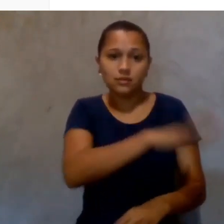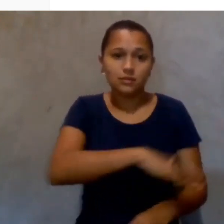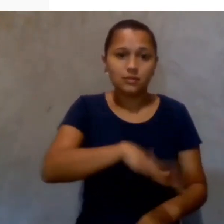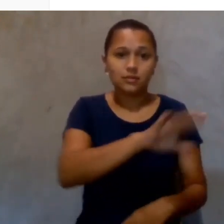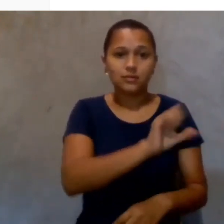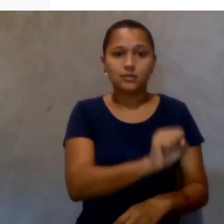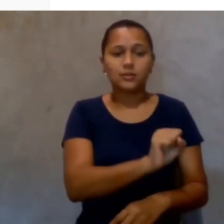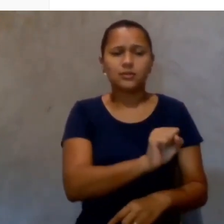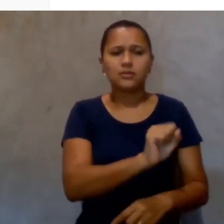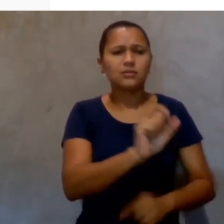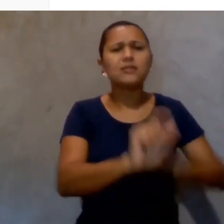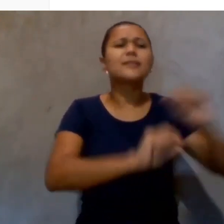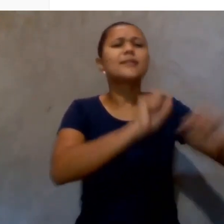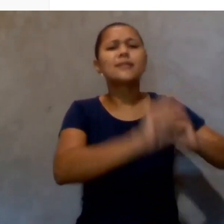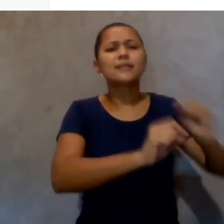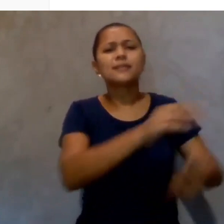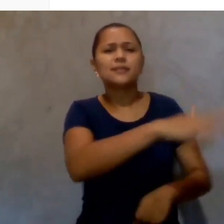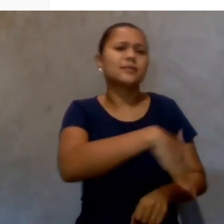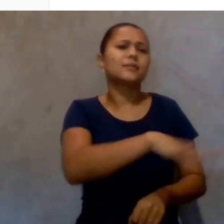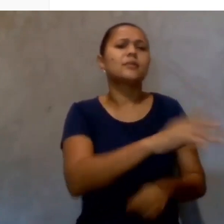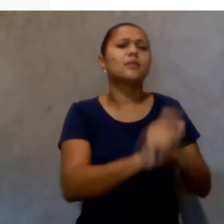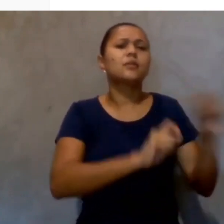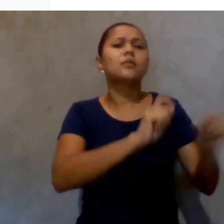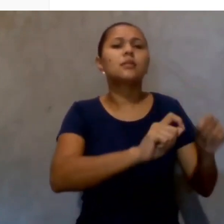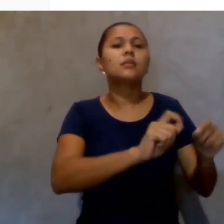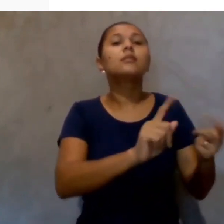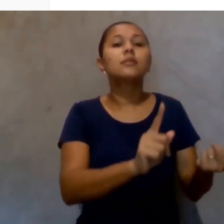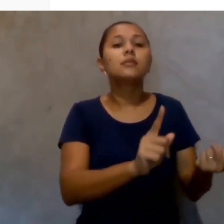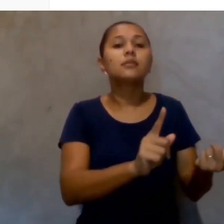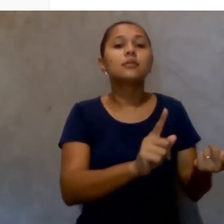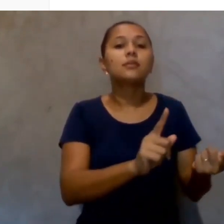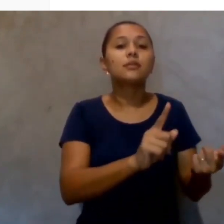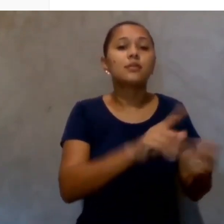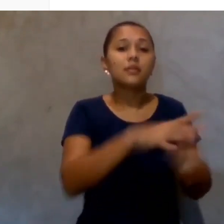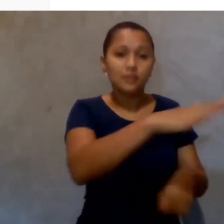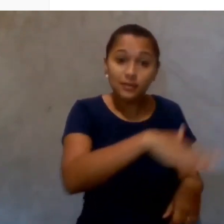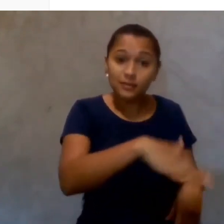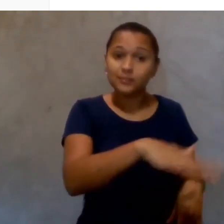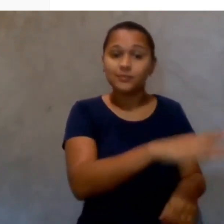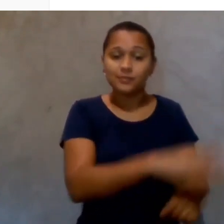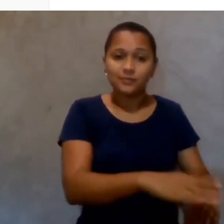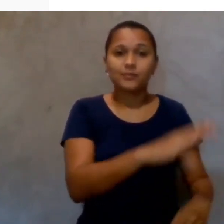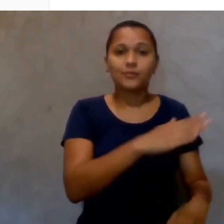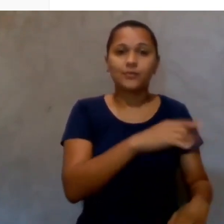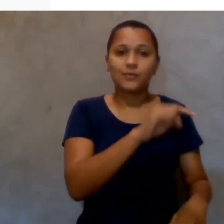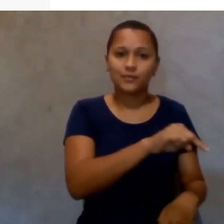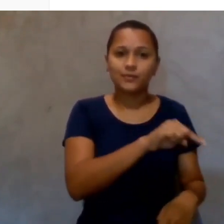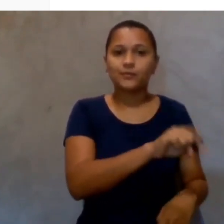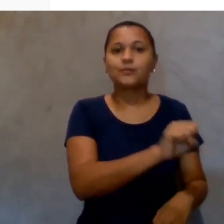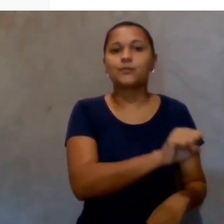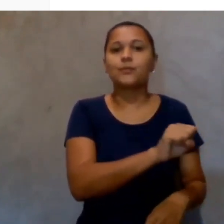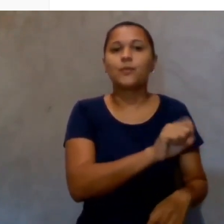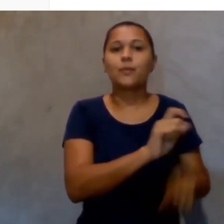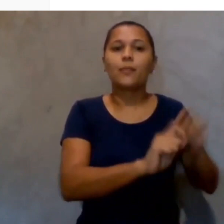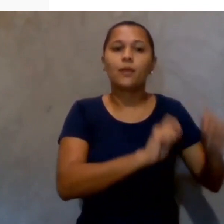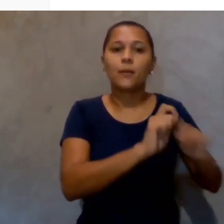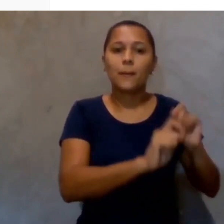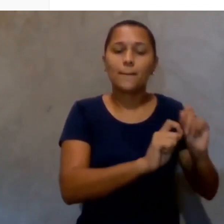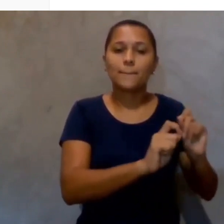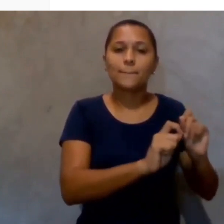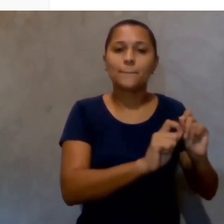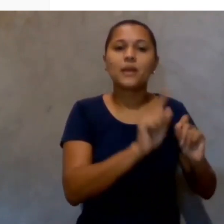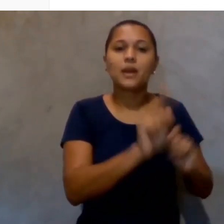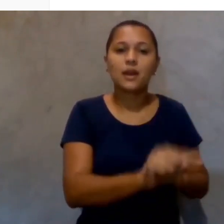de uma moeda 3 vezes. Se eu chamar K de cara e C de coroa,